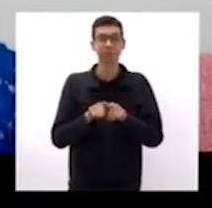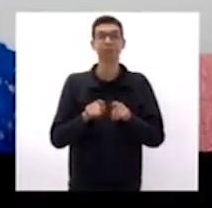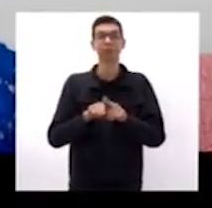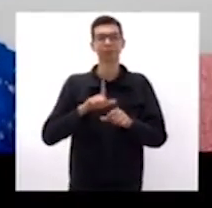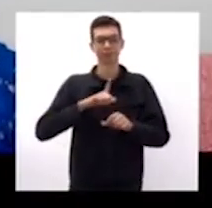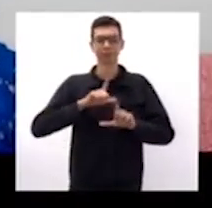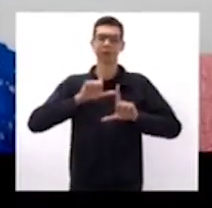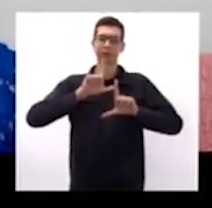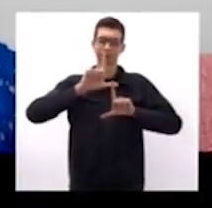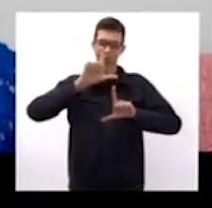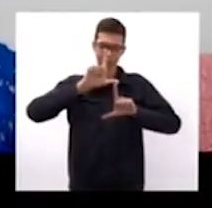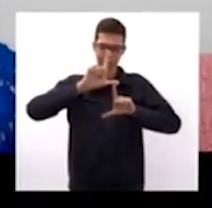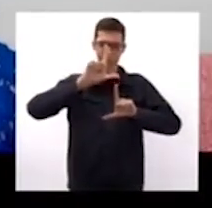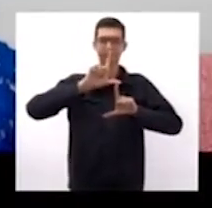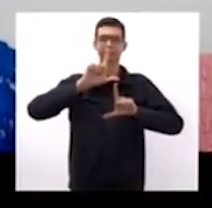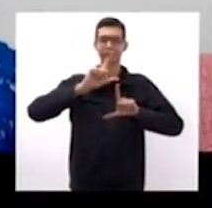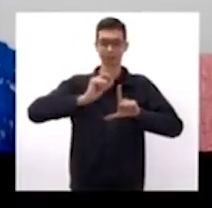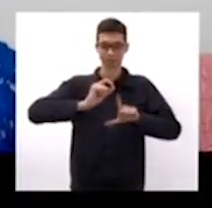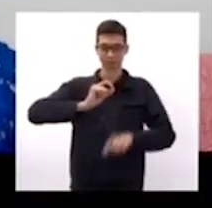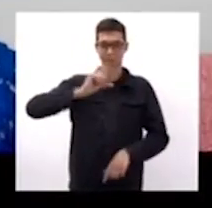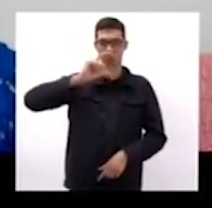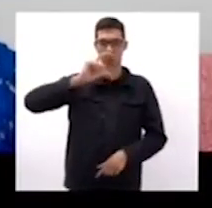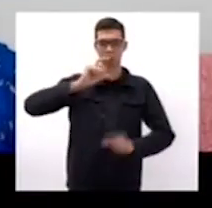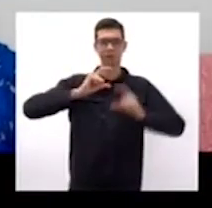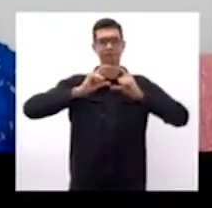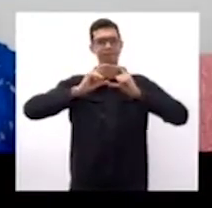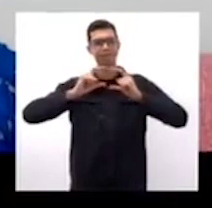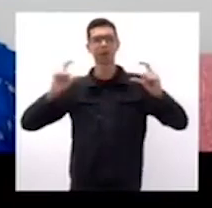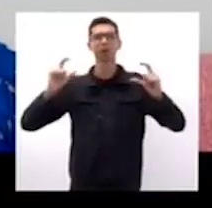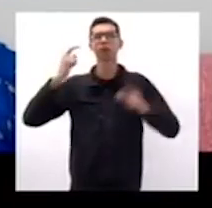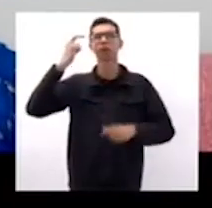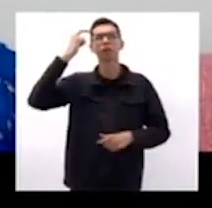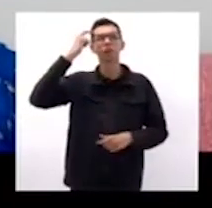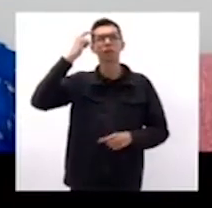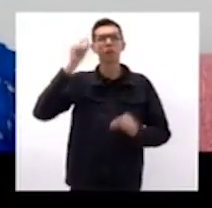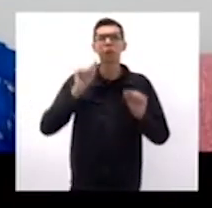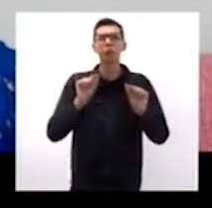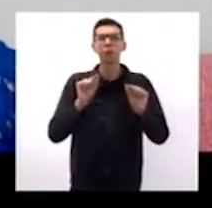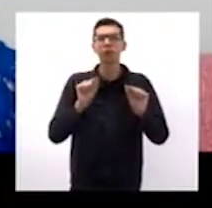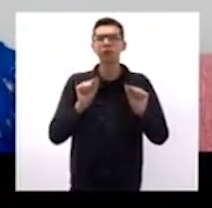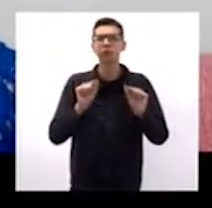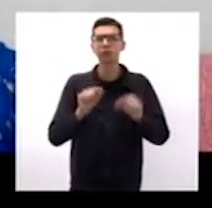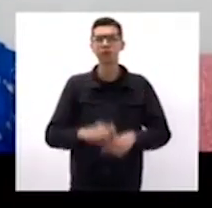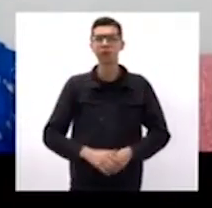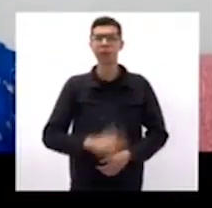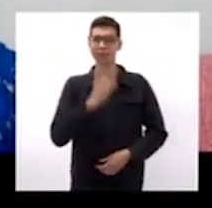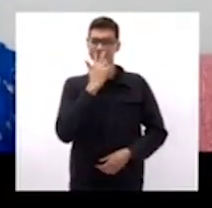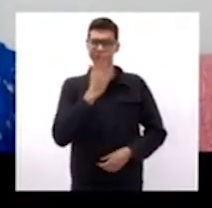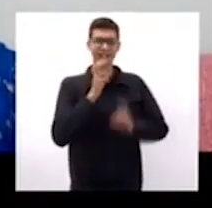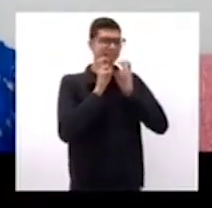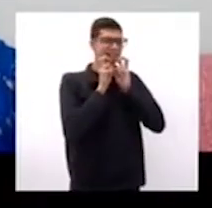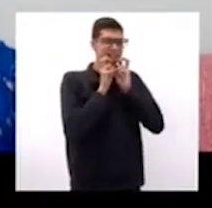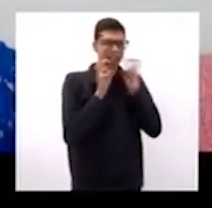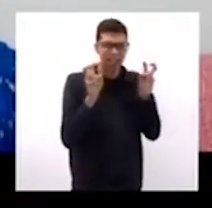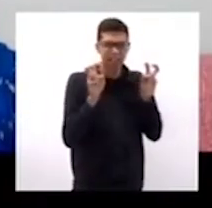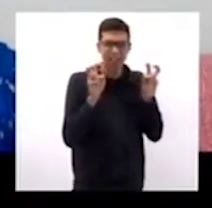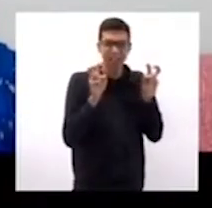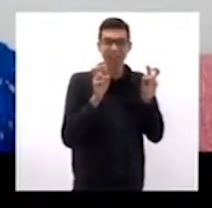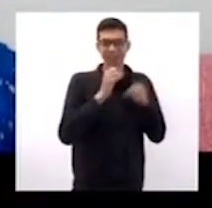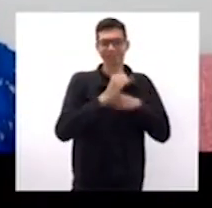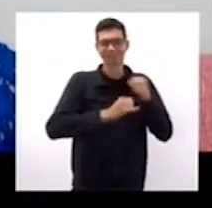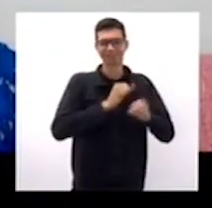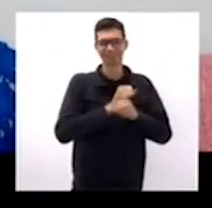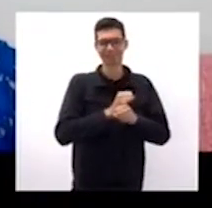letras maiúsculas uma frase inteira. Isso dá a impressão que um aluno está gritando com o outro. Isso